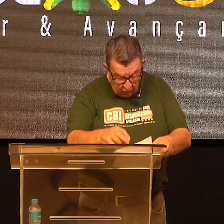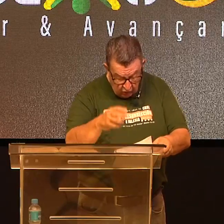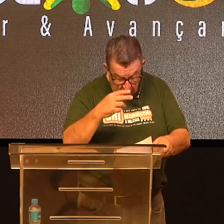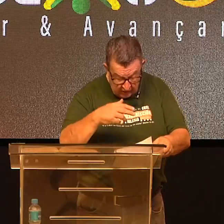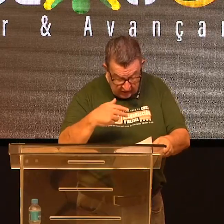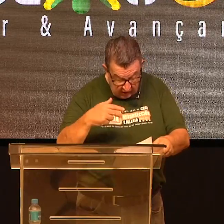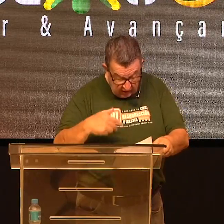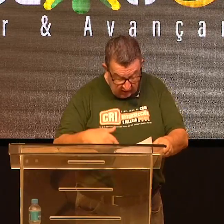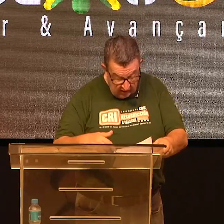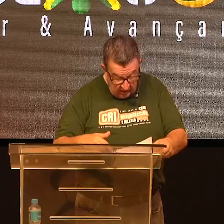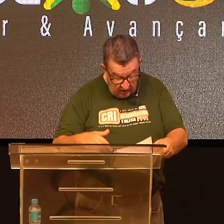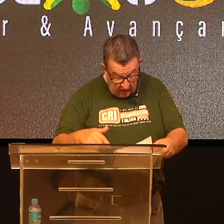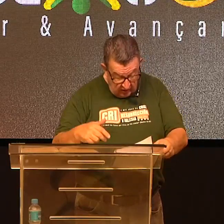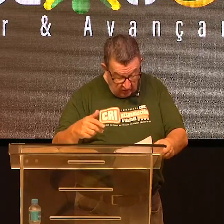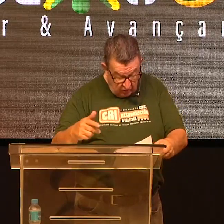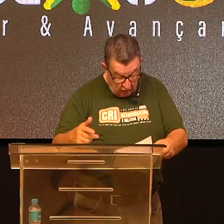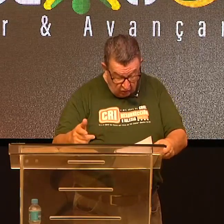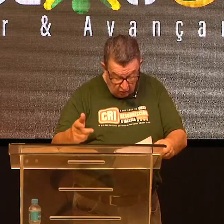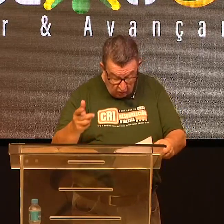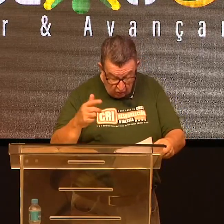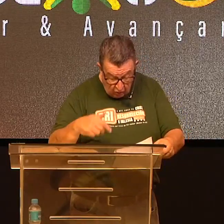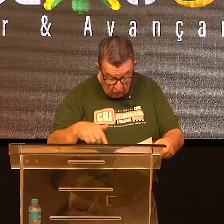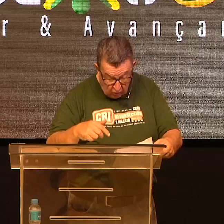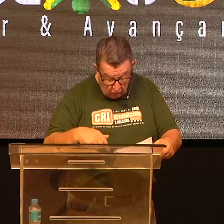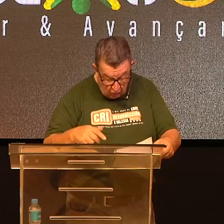E tomou sobre si